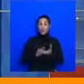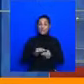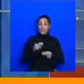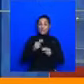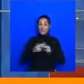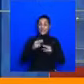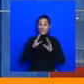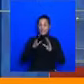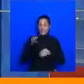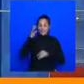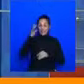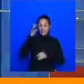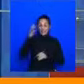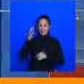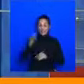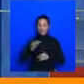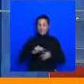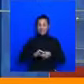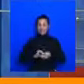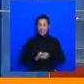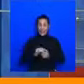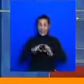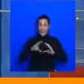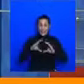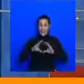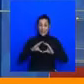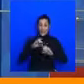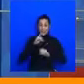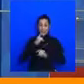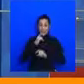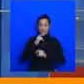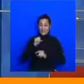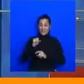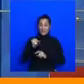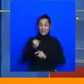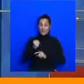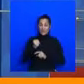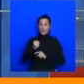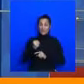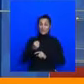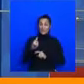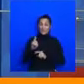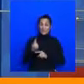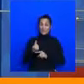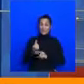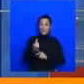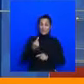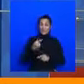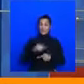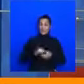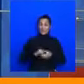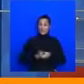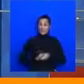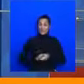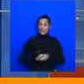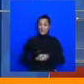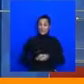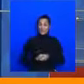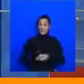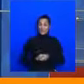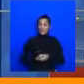Loterias Caixa, já pensou? Bola vermelha 81, vermelha número